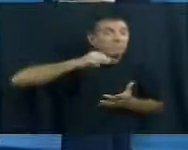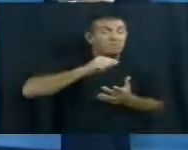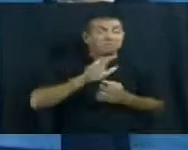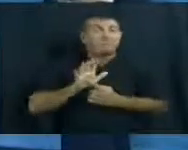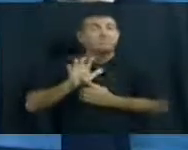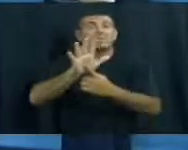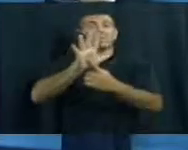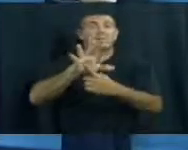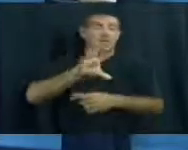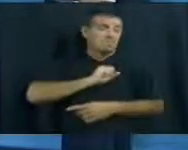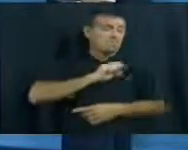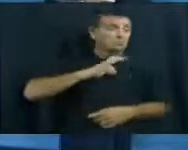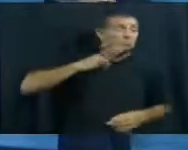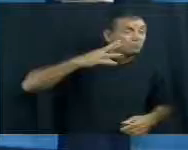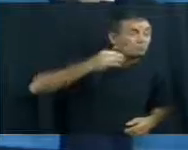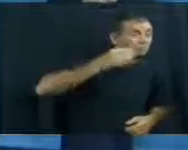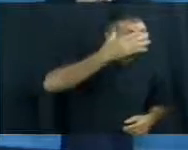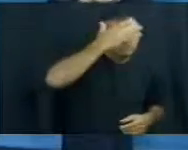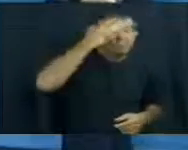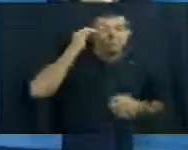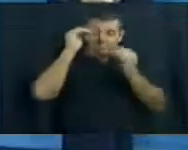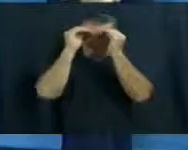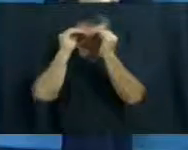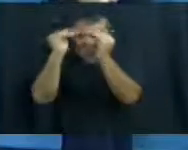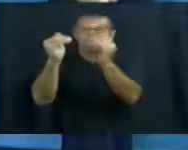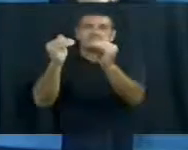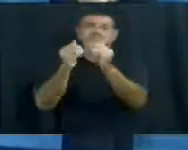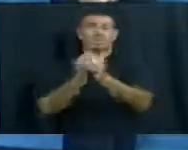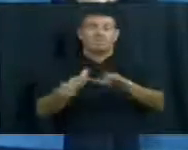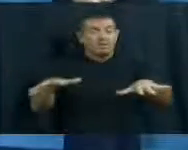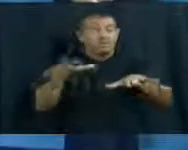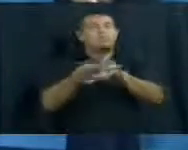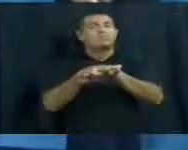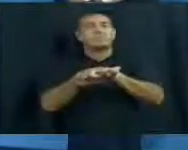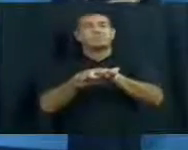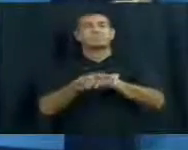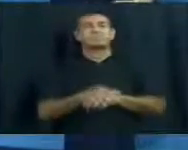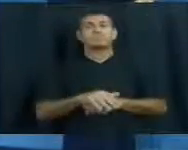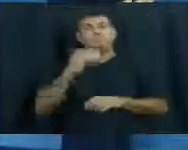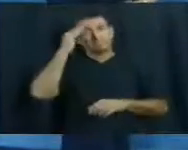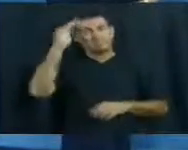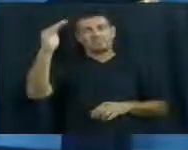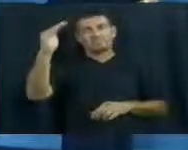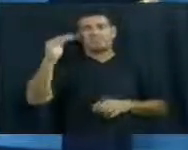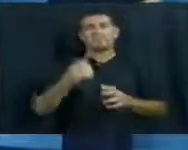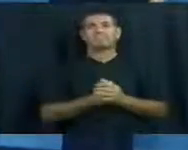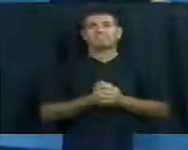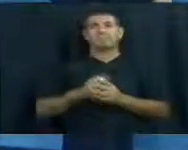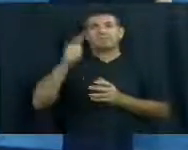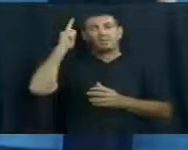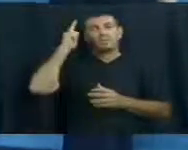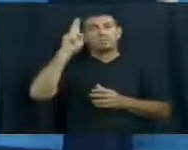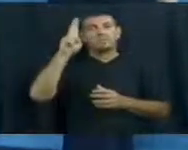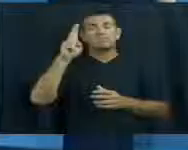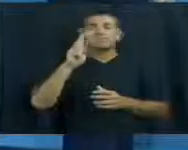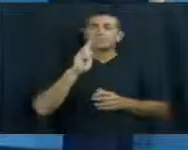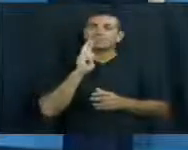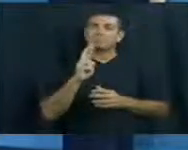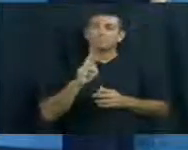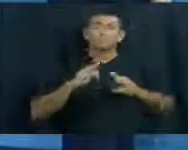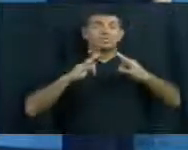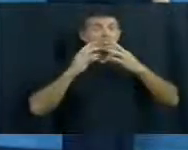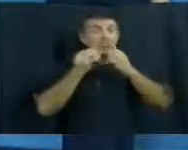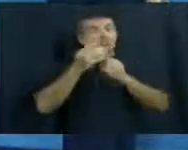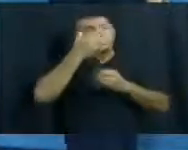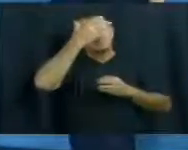amor para todos, com carinho e com respeito, e com inclusão, principalmente. Muito obrigada, prefeito. Obrigada a todos que